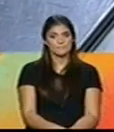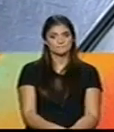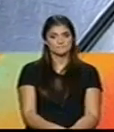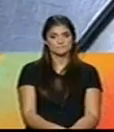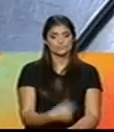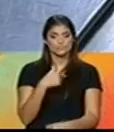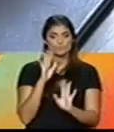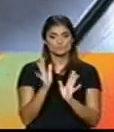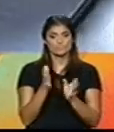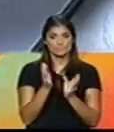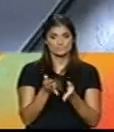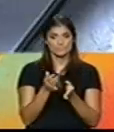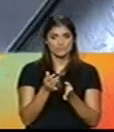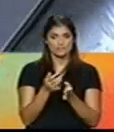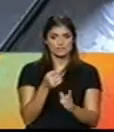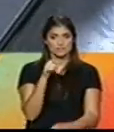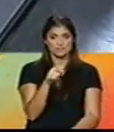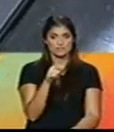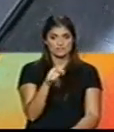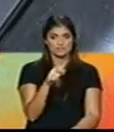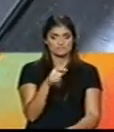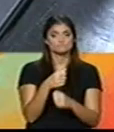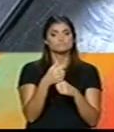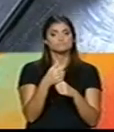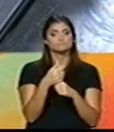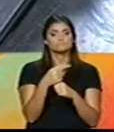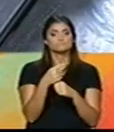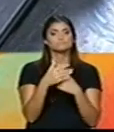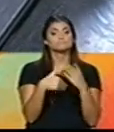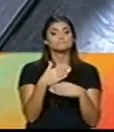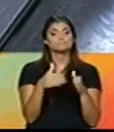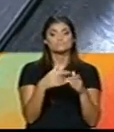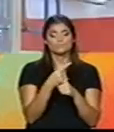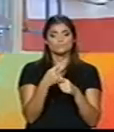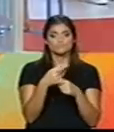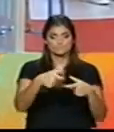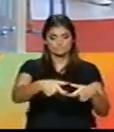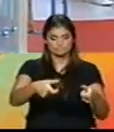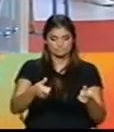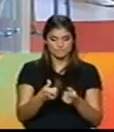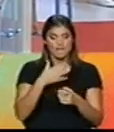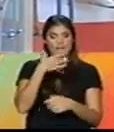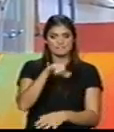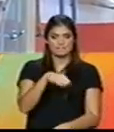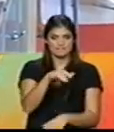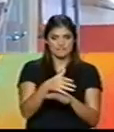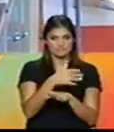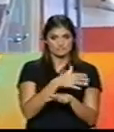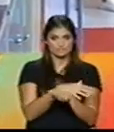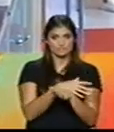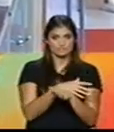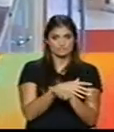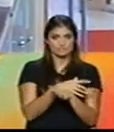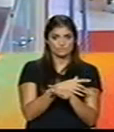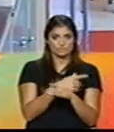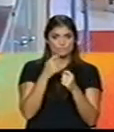eu já tinha ali avançado um pouco, porque eu forrei a tarde com azeite. Sim. E pus um